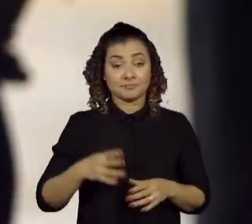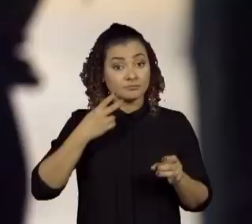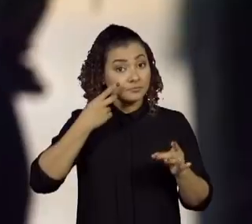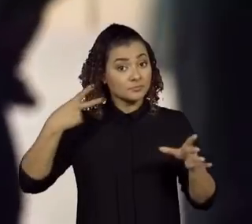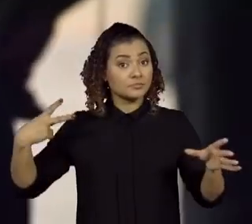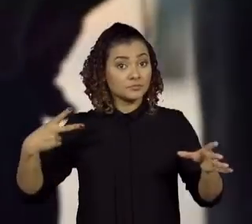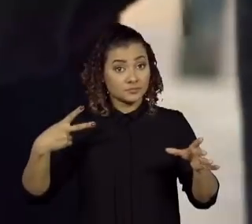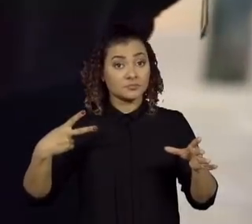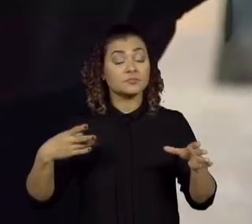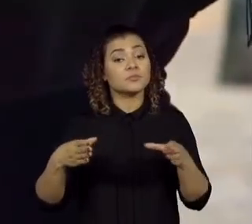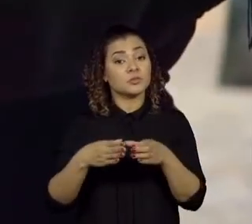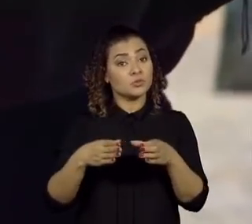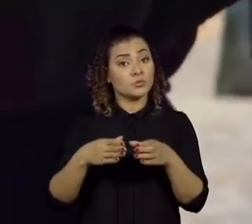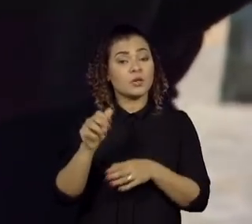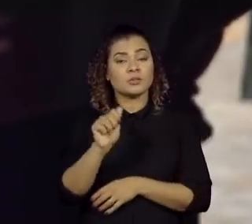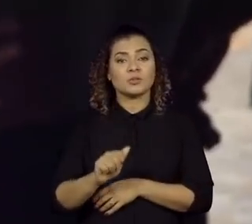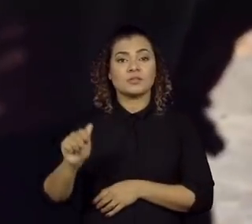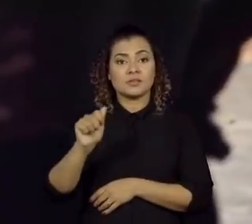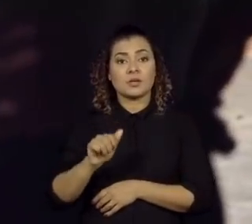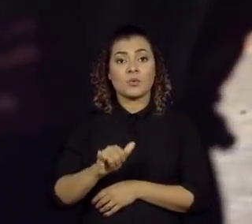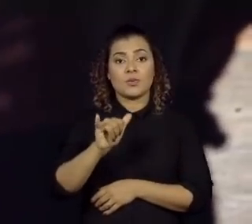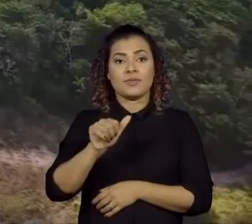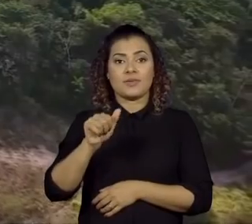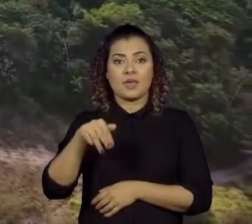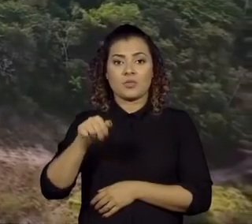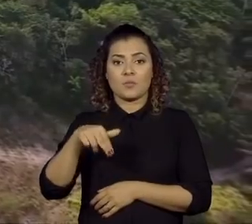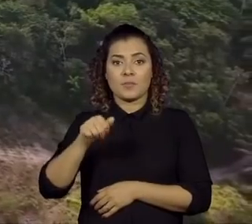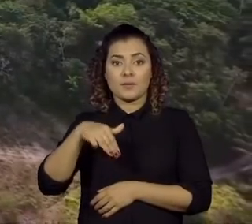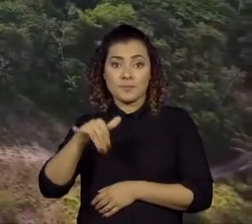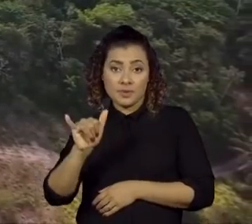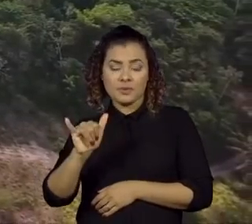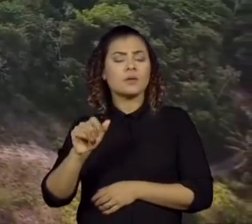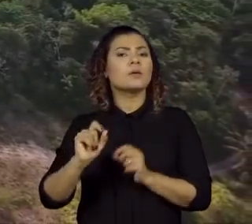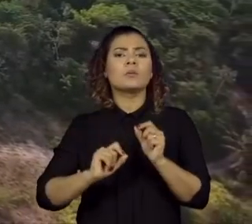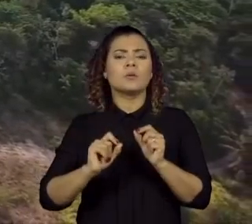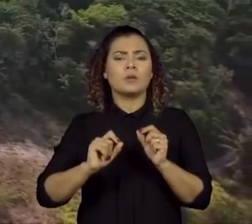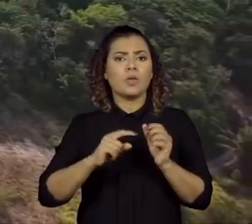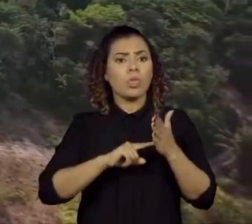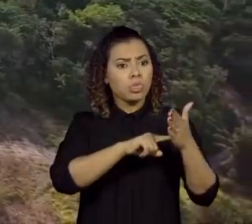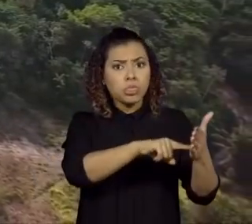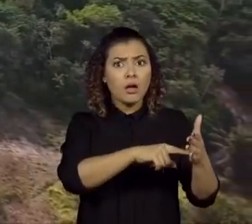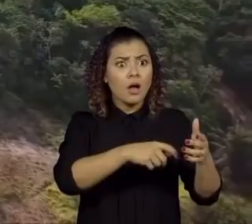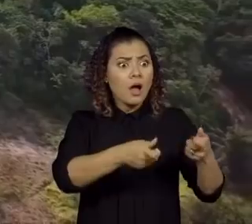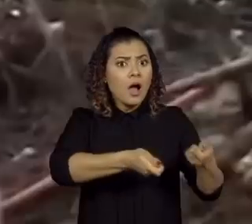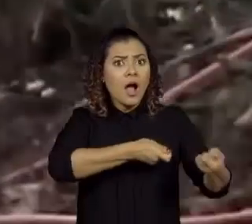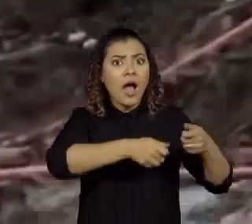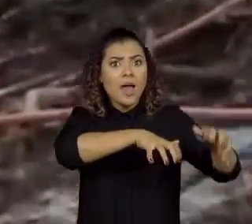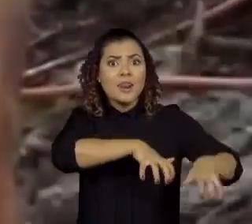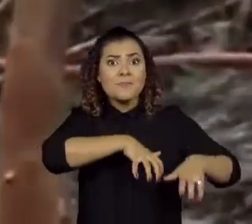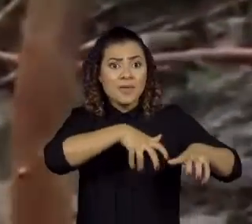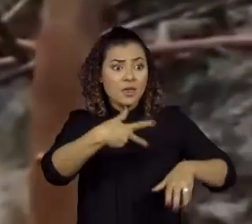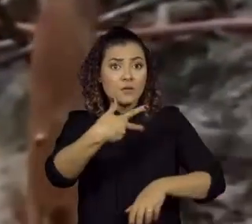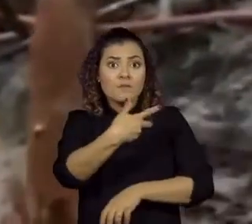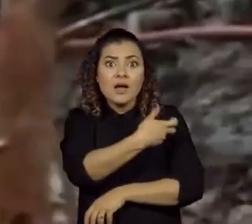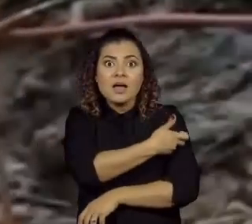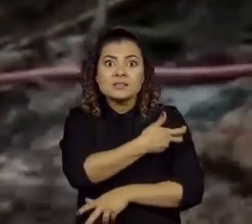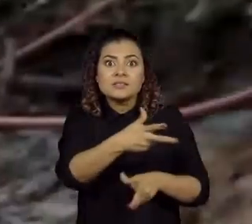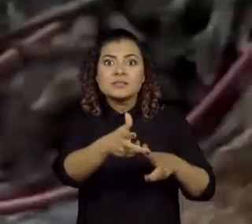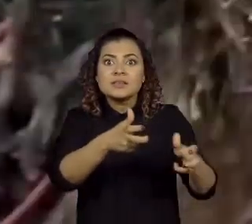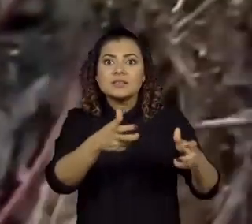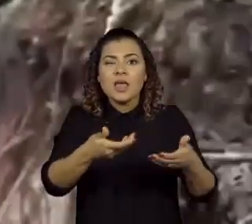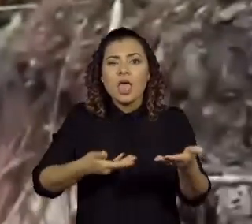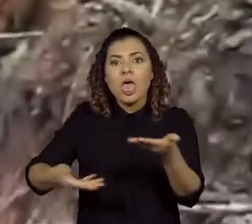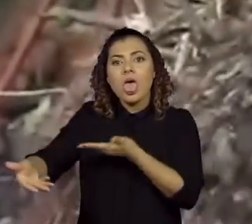Indígenas da Utucara, Associação Yanomami, denunciam que garimpeiros estariam sendo vacinados em troca de